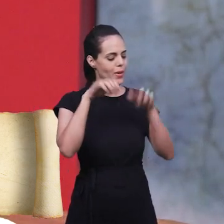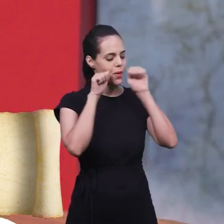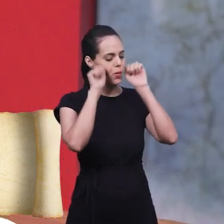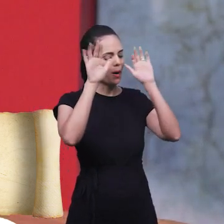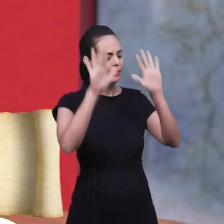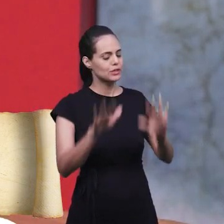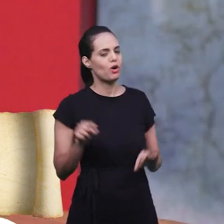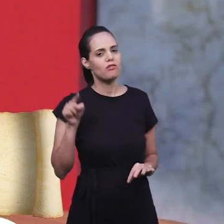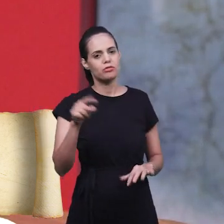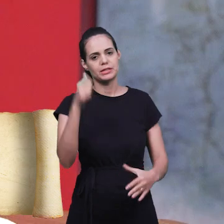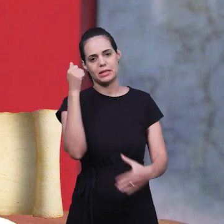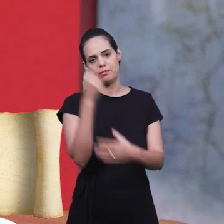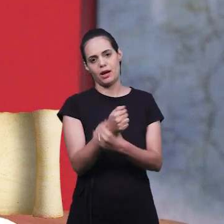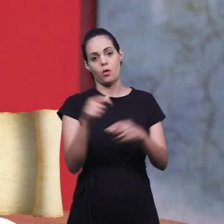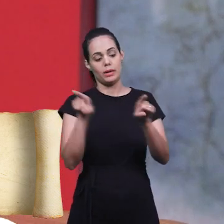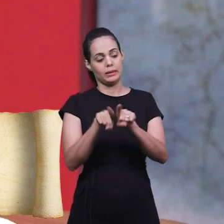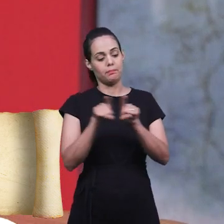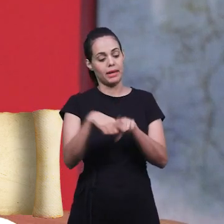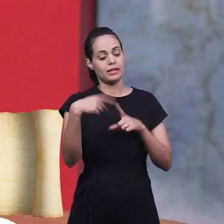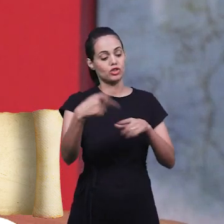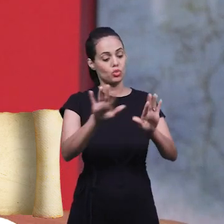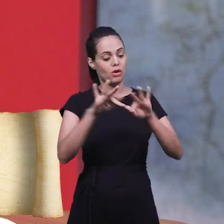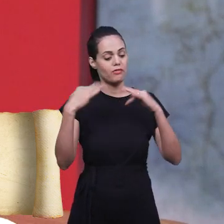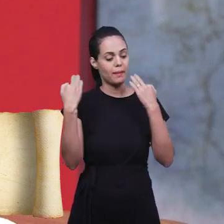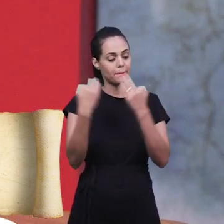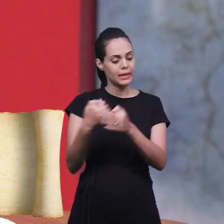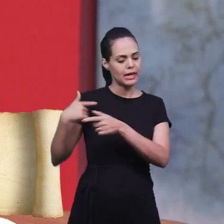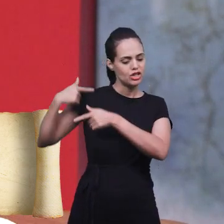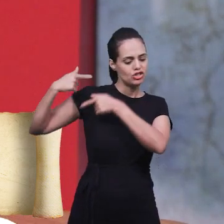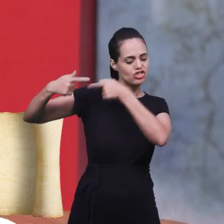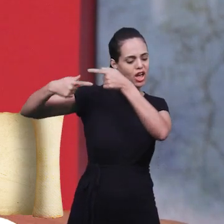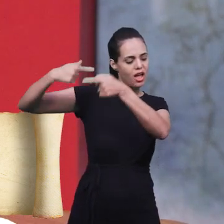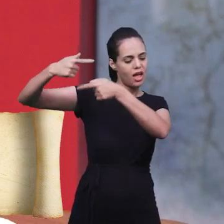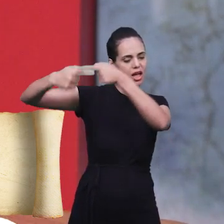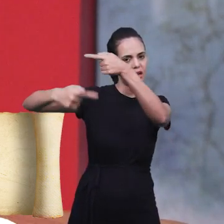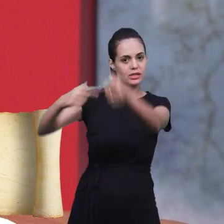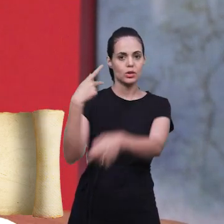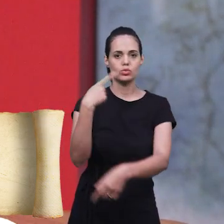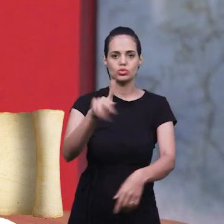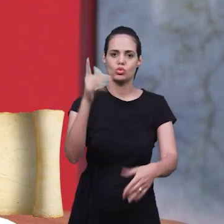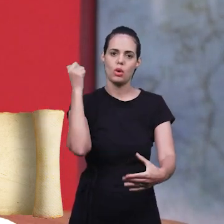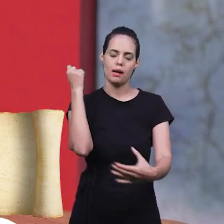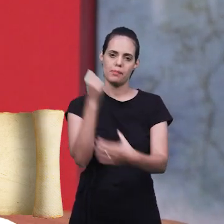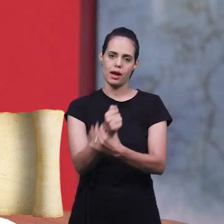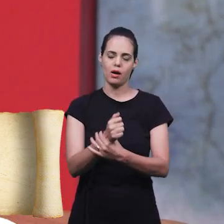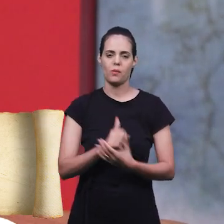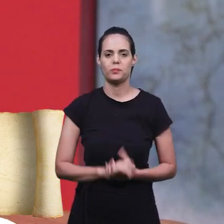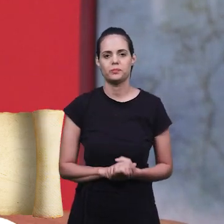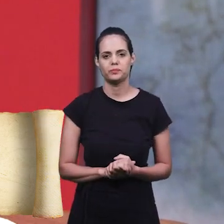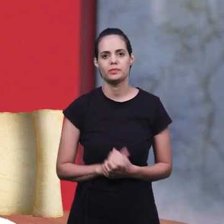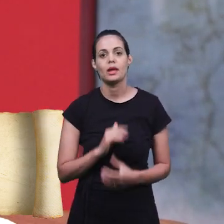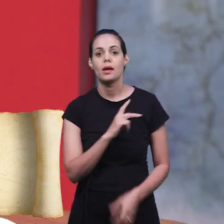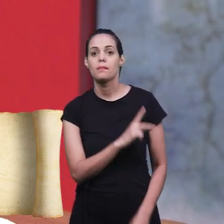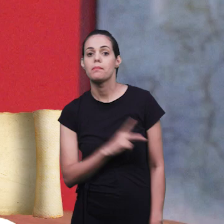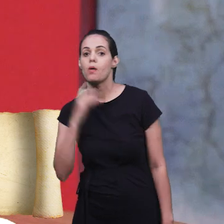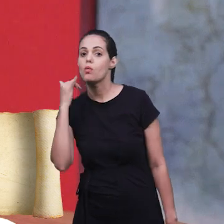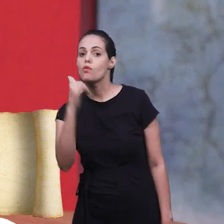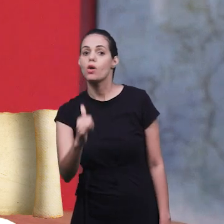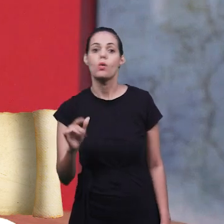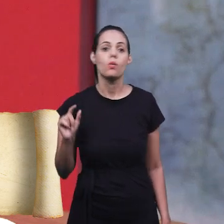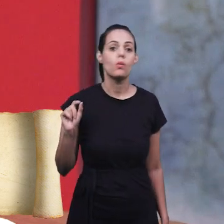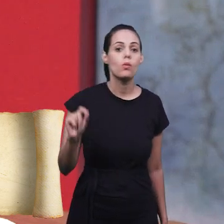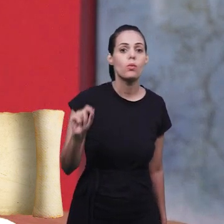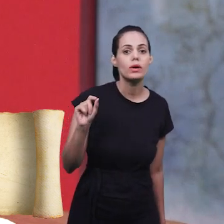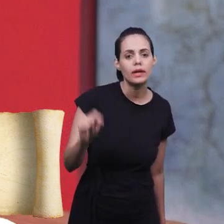não somente a ele, e a sua descendência, ou a sua posteridade, que é a mesma coisa. Paulo